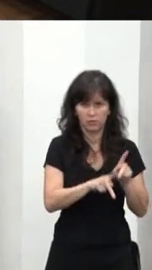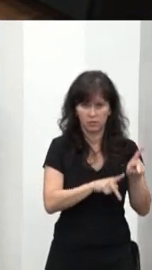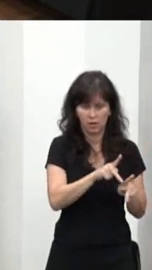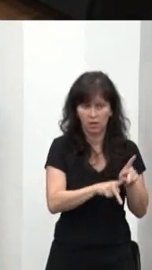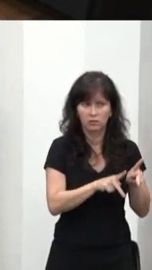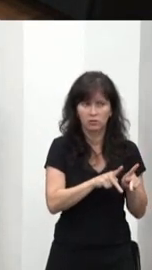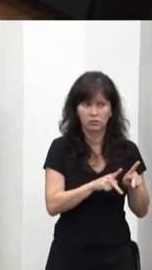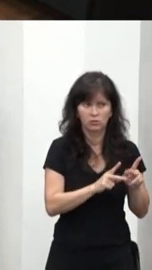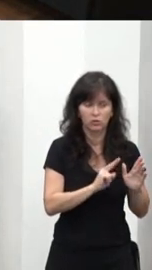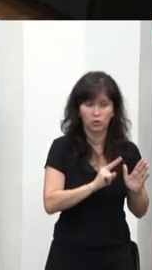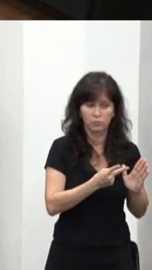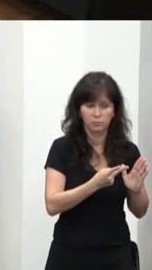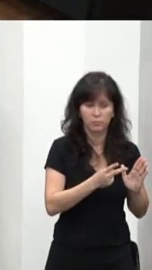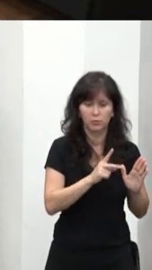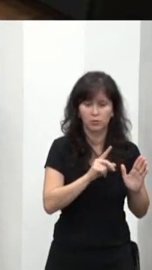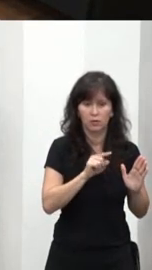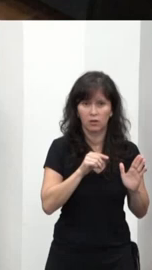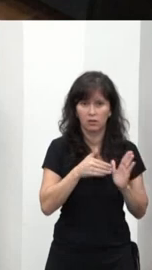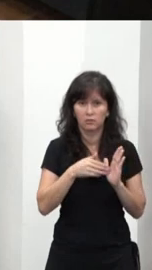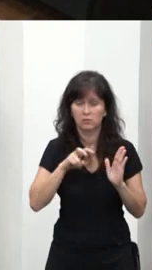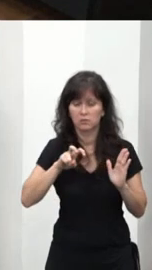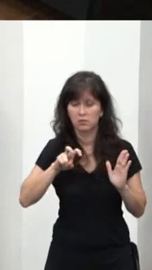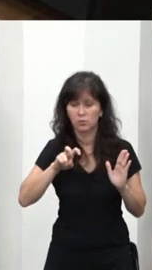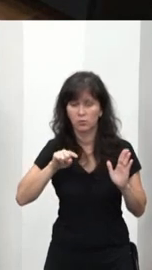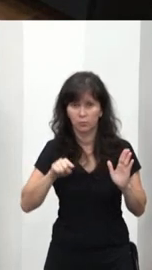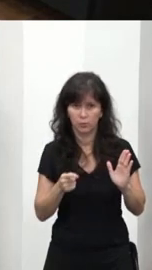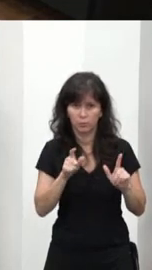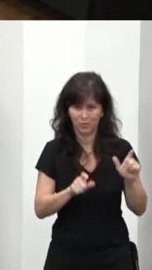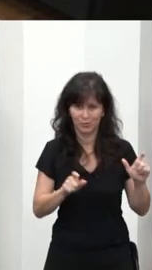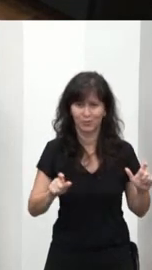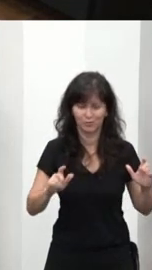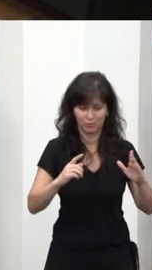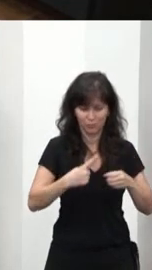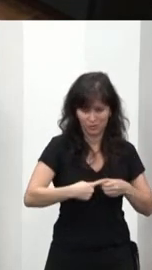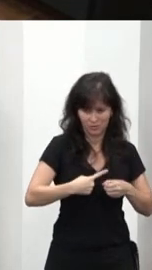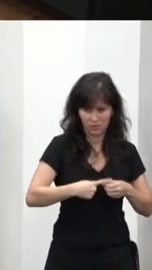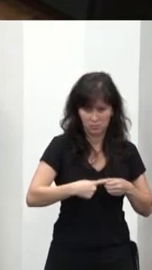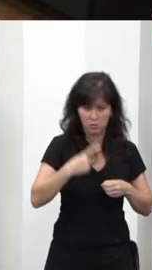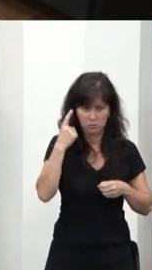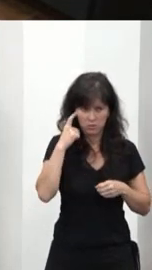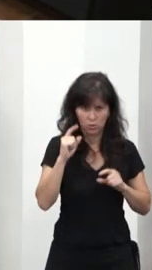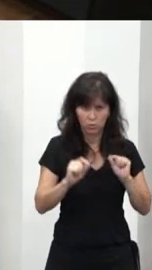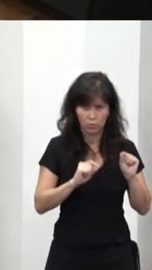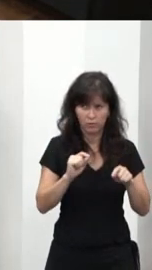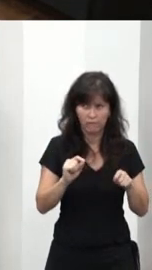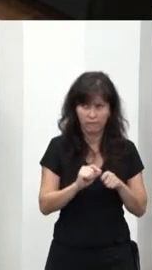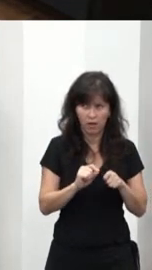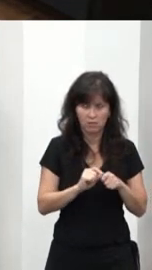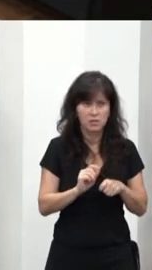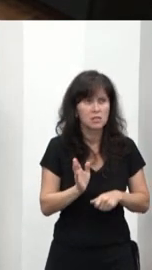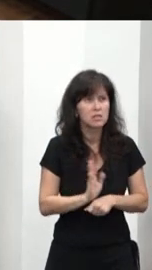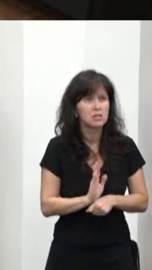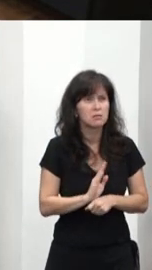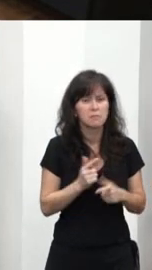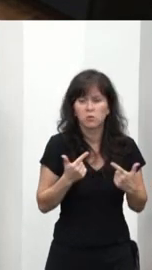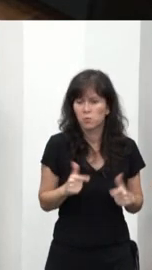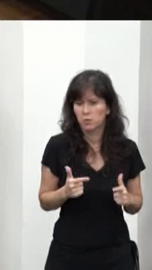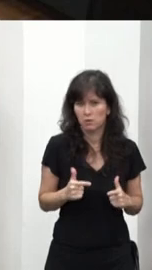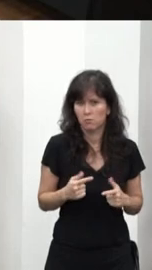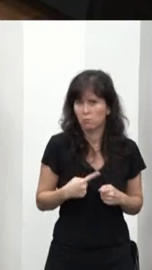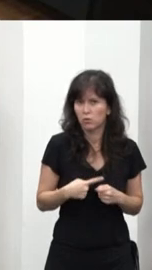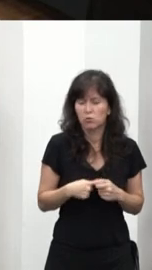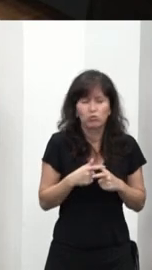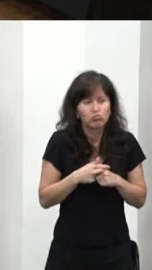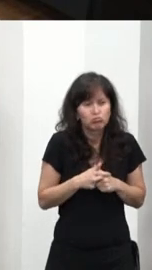gente consiga inclusive discutir parâmetros o que que dá para fazer né ah não tem cinema no município pequeno desse tá